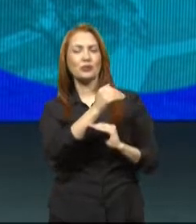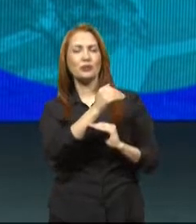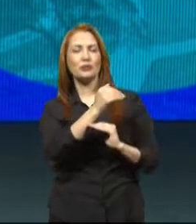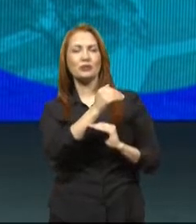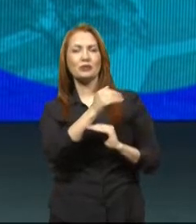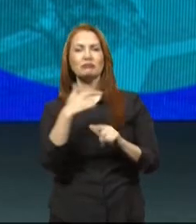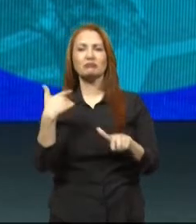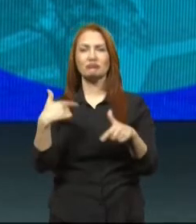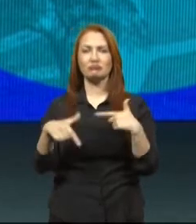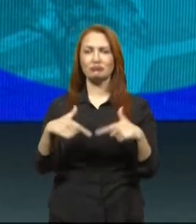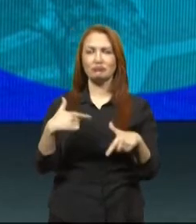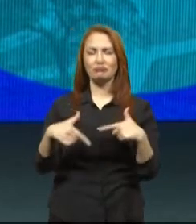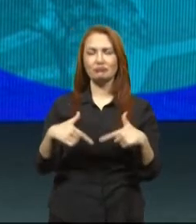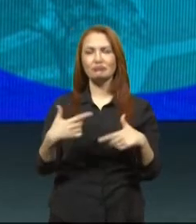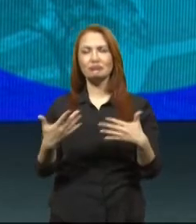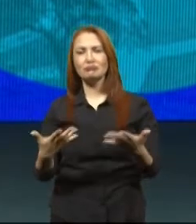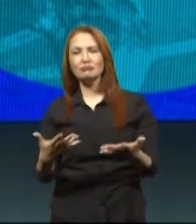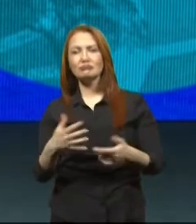serviços,